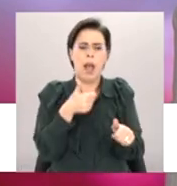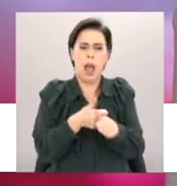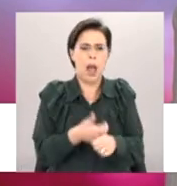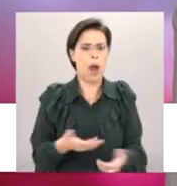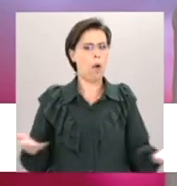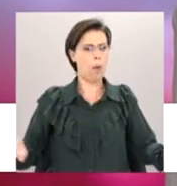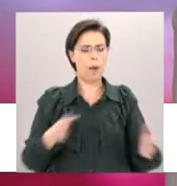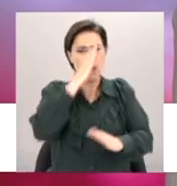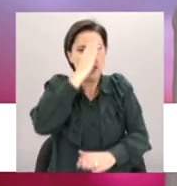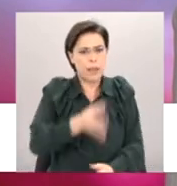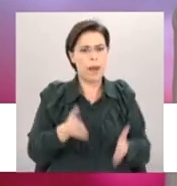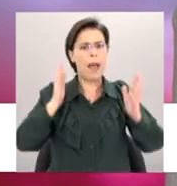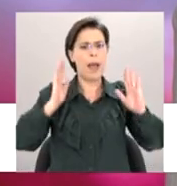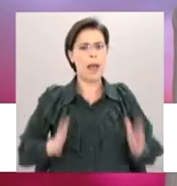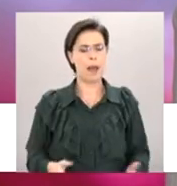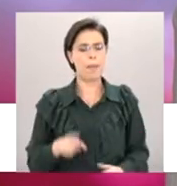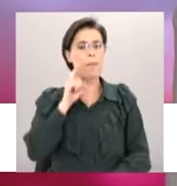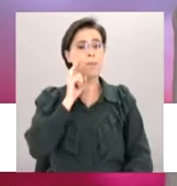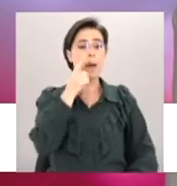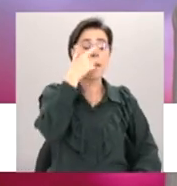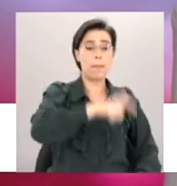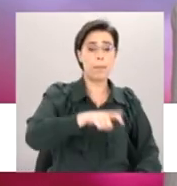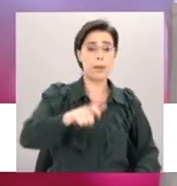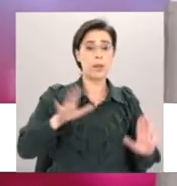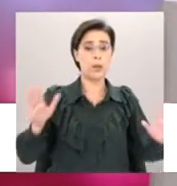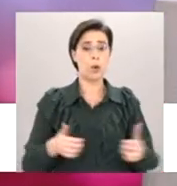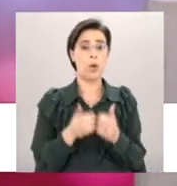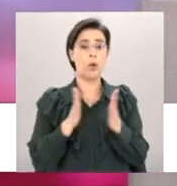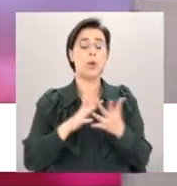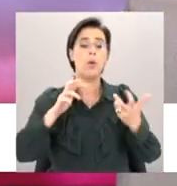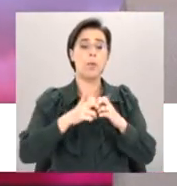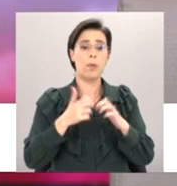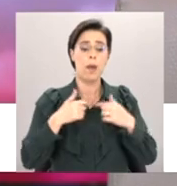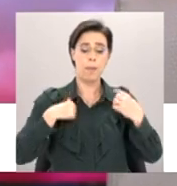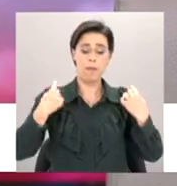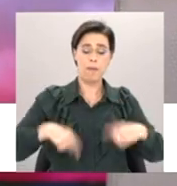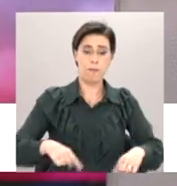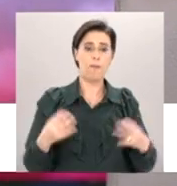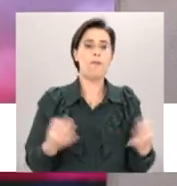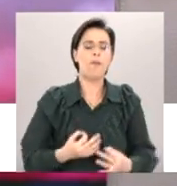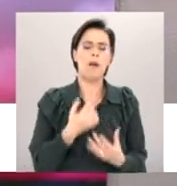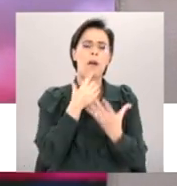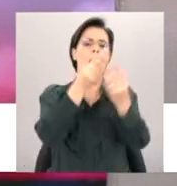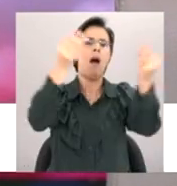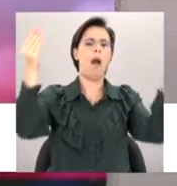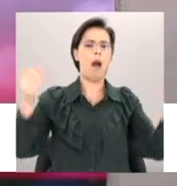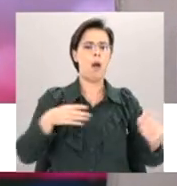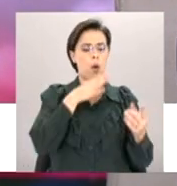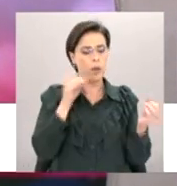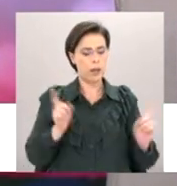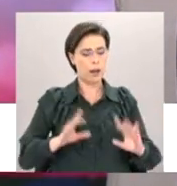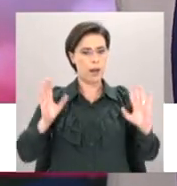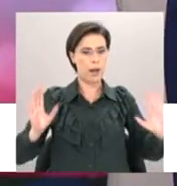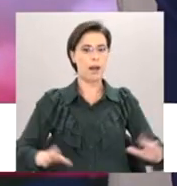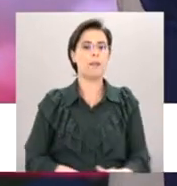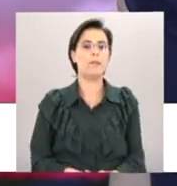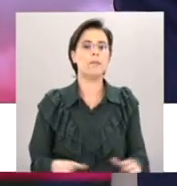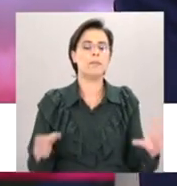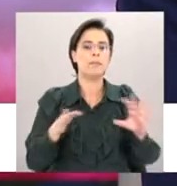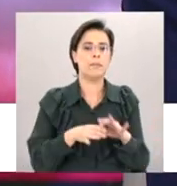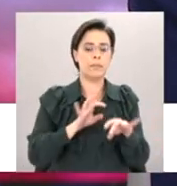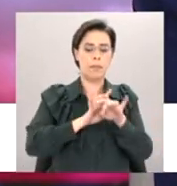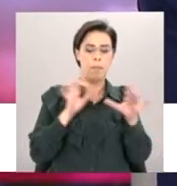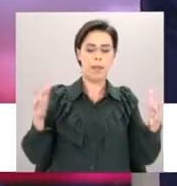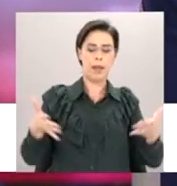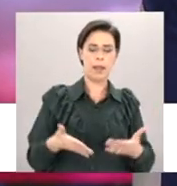acompanhar e sabia que era preciso produzir pessoas porque todos os problemas que nós tivemos e foram muitos eu não digo que não foram tem a ver